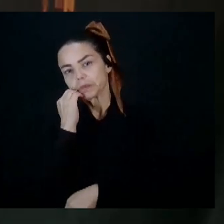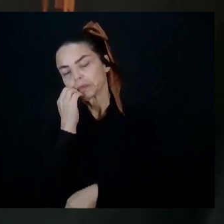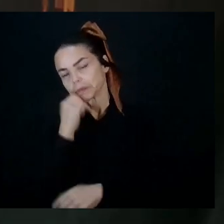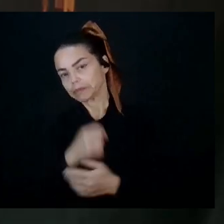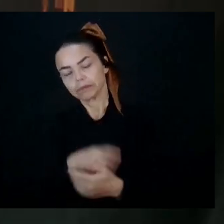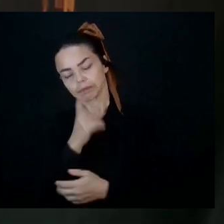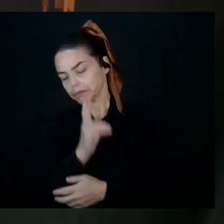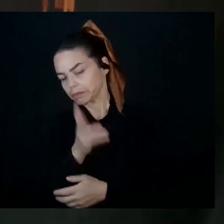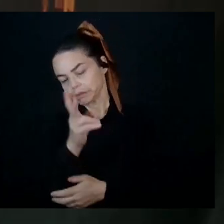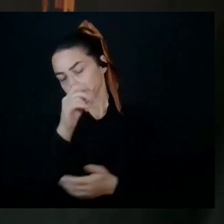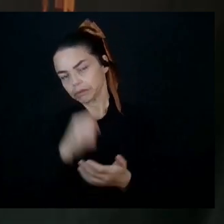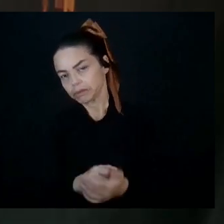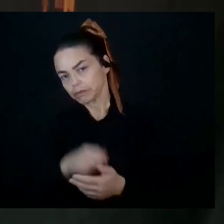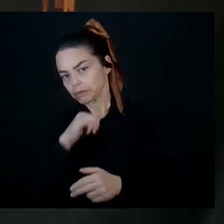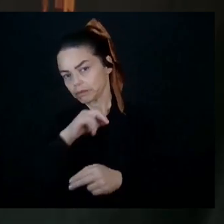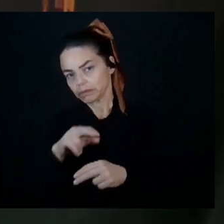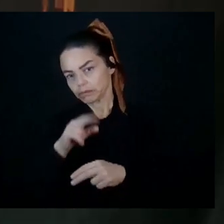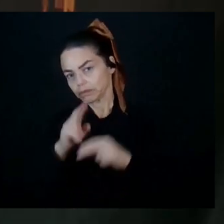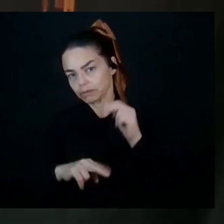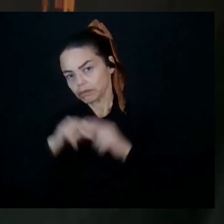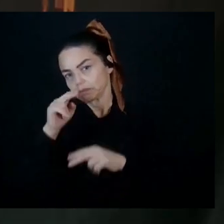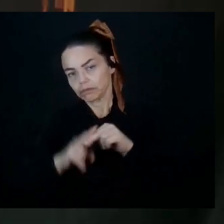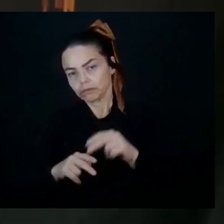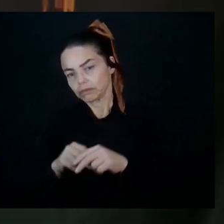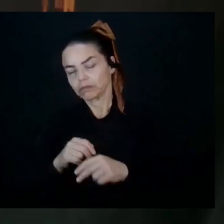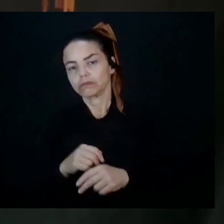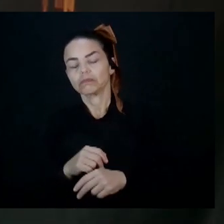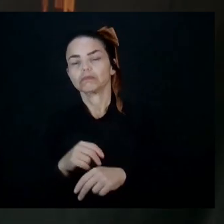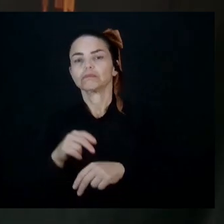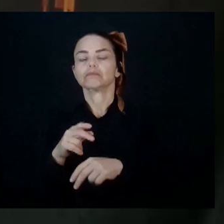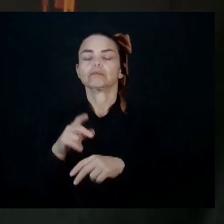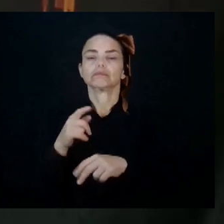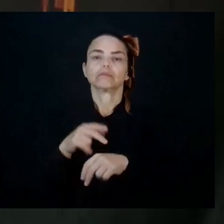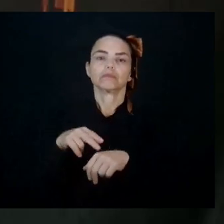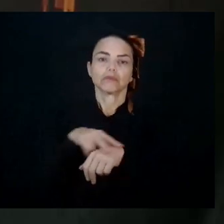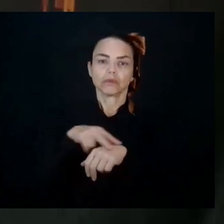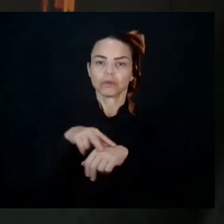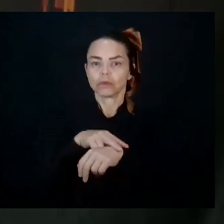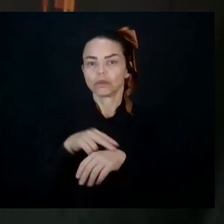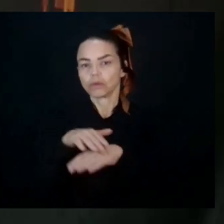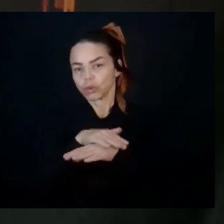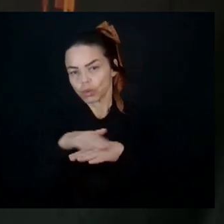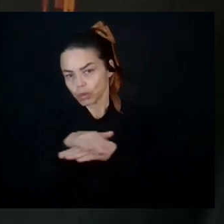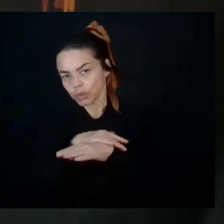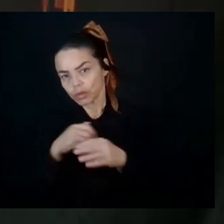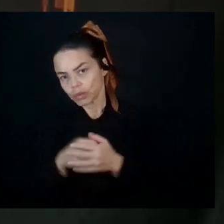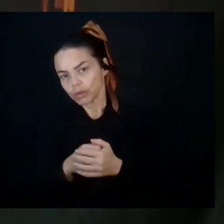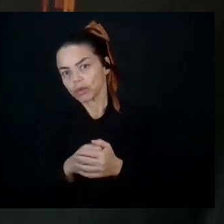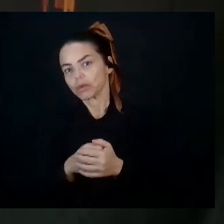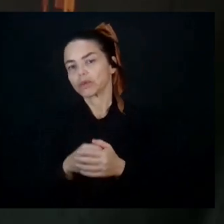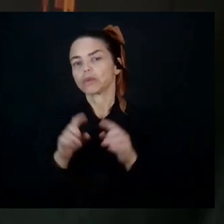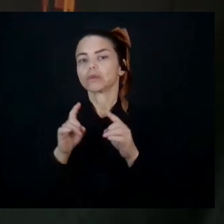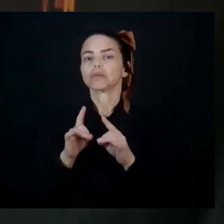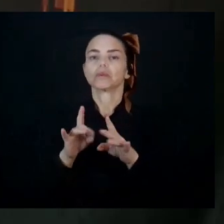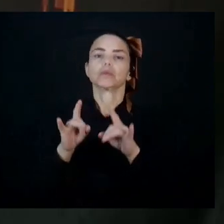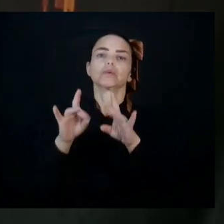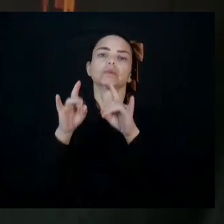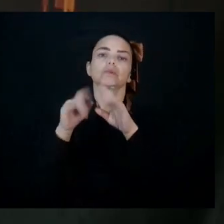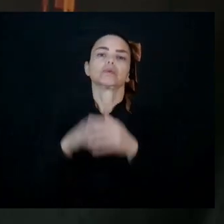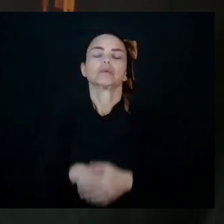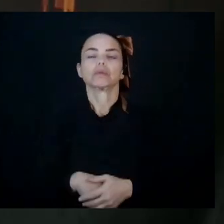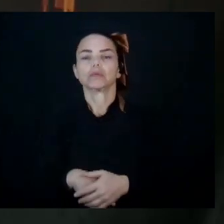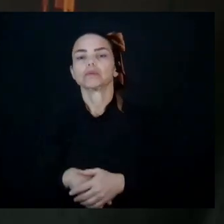nesse junho violeta que a gente está conversando, não só em momentos especiais, não. Esse respeito,